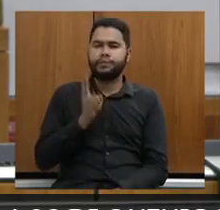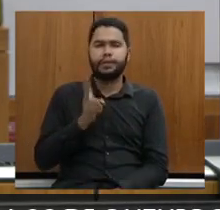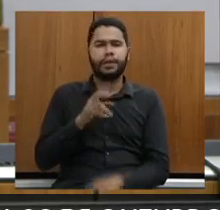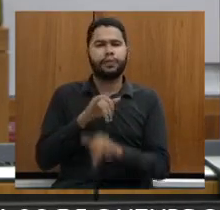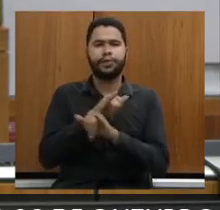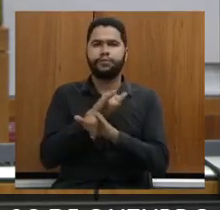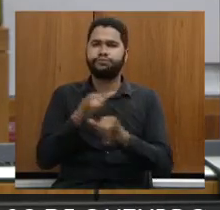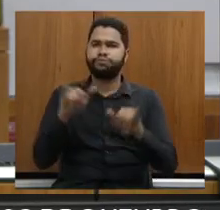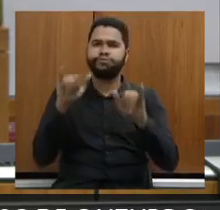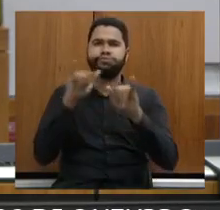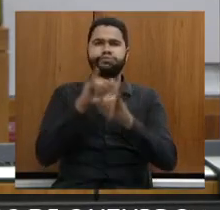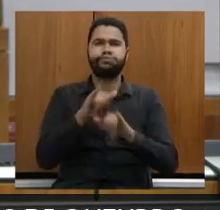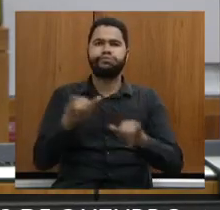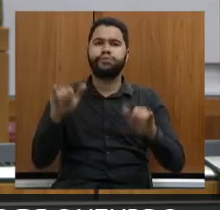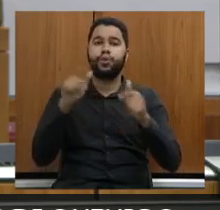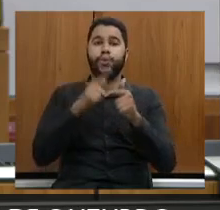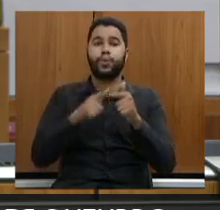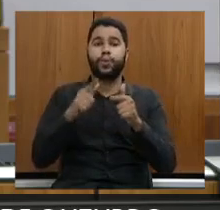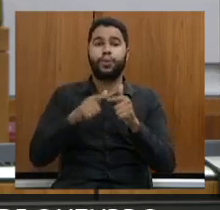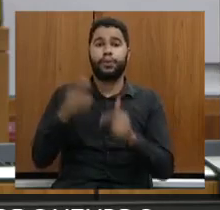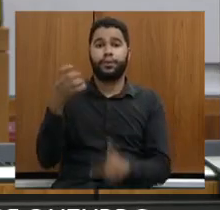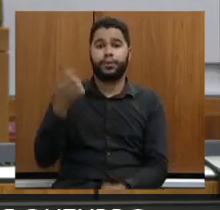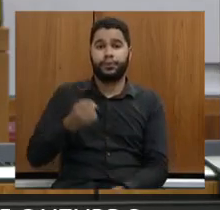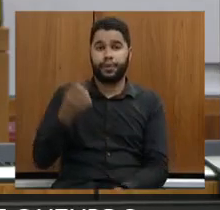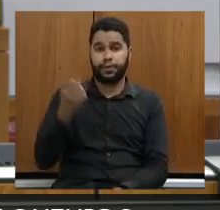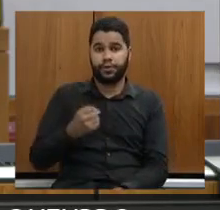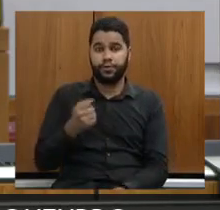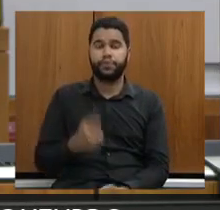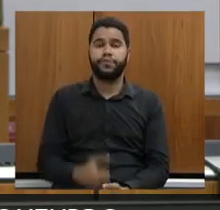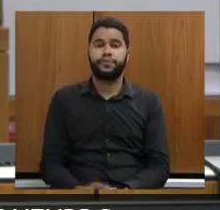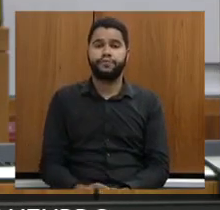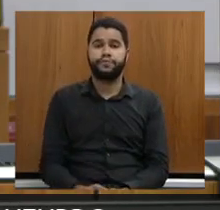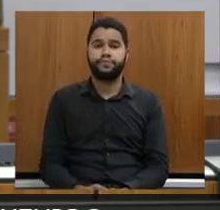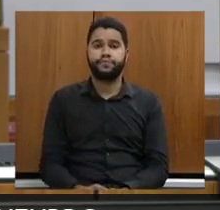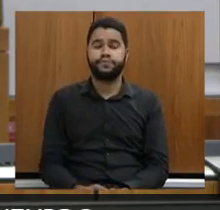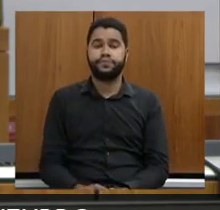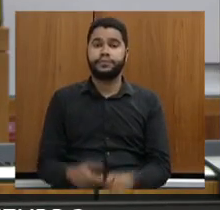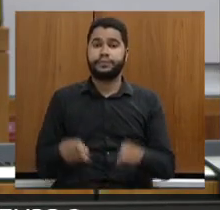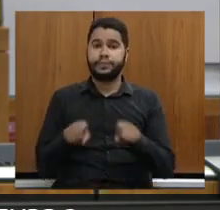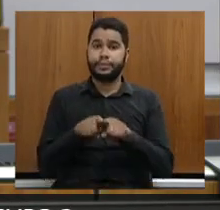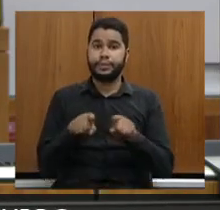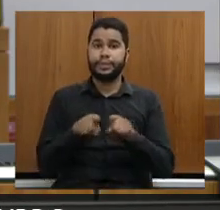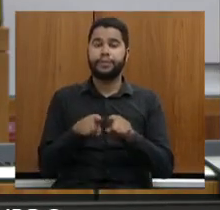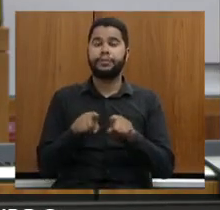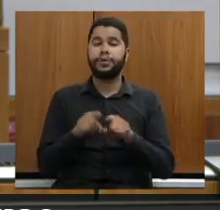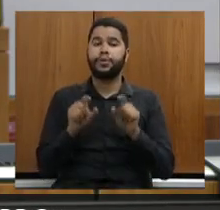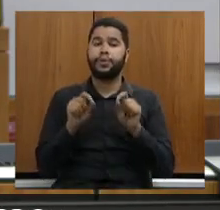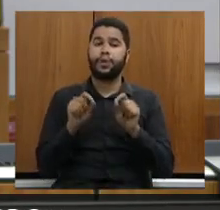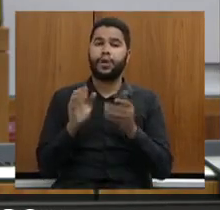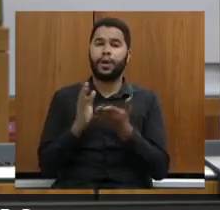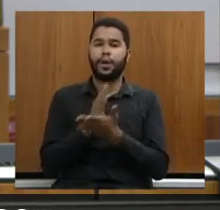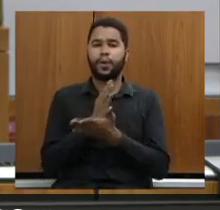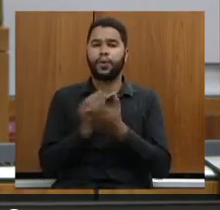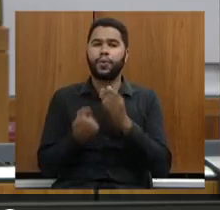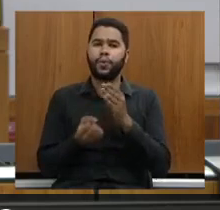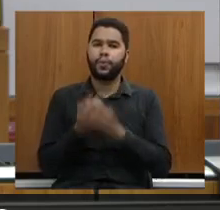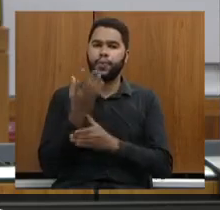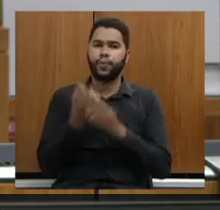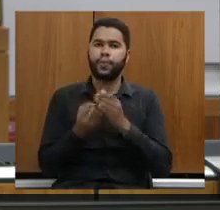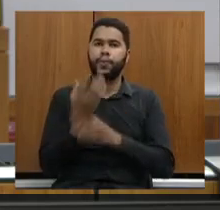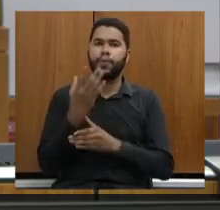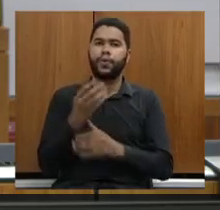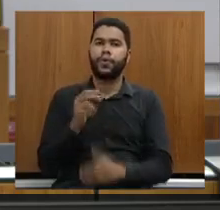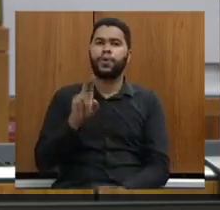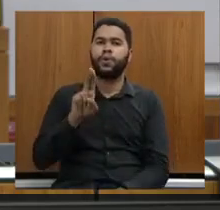fala sobre problema do leite e é inclusive ter Alguns produtores até